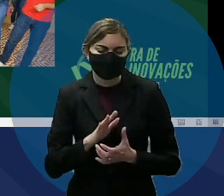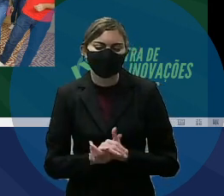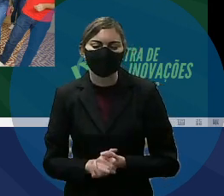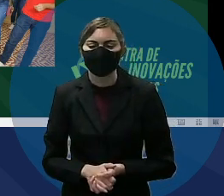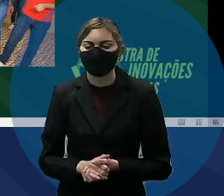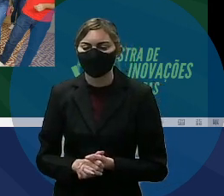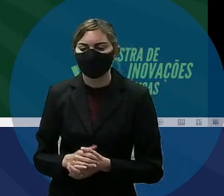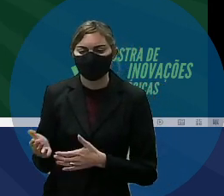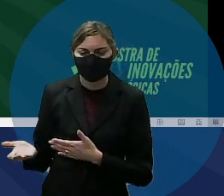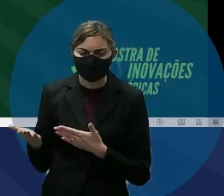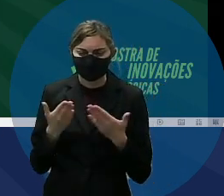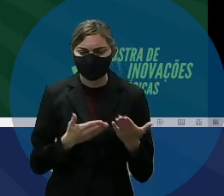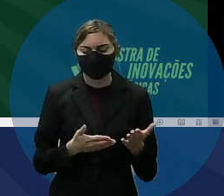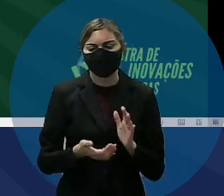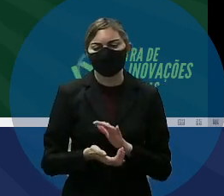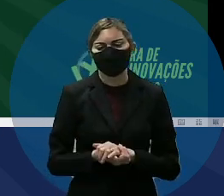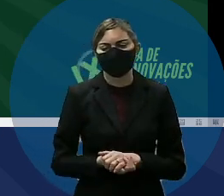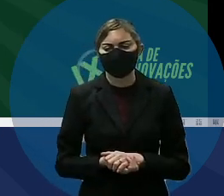passar?